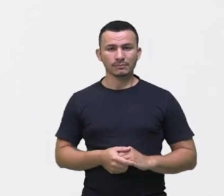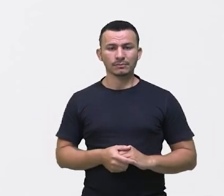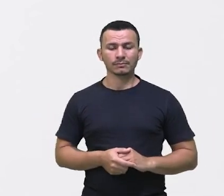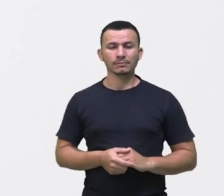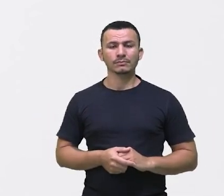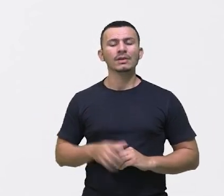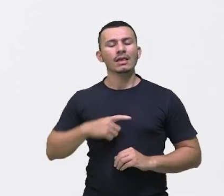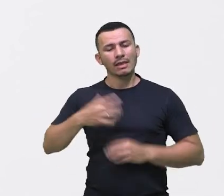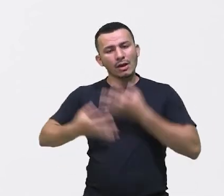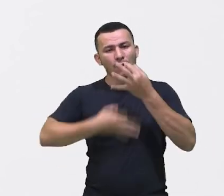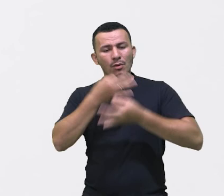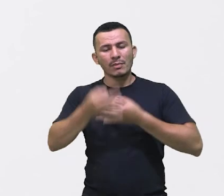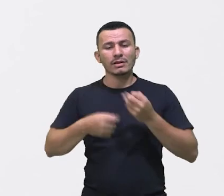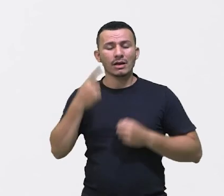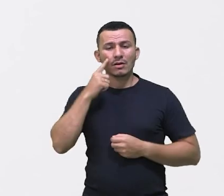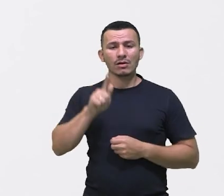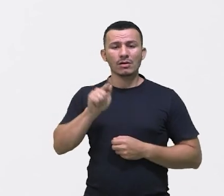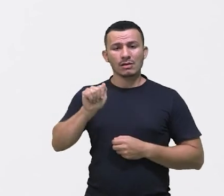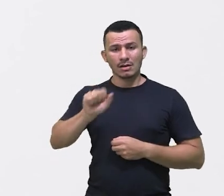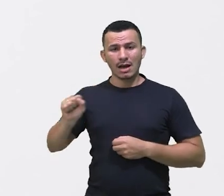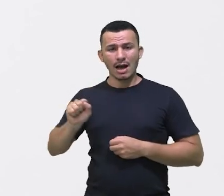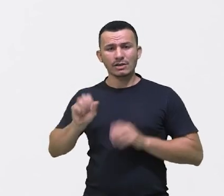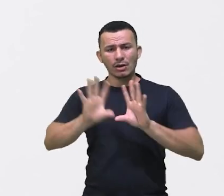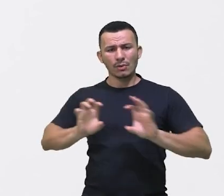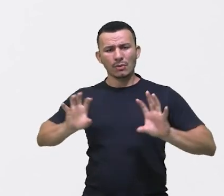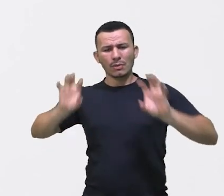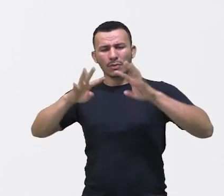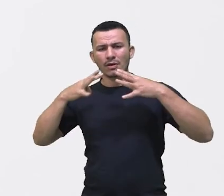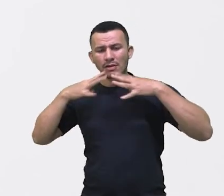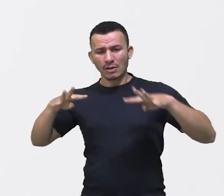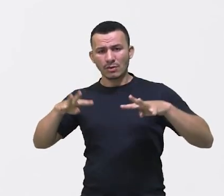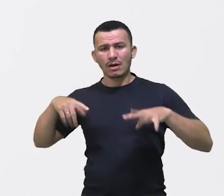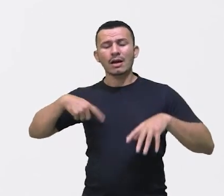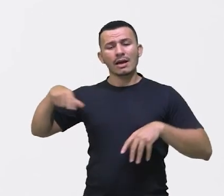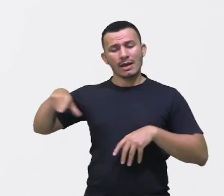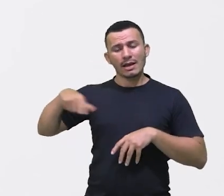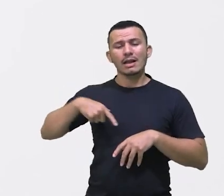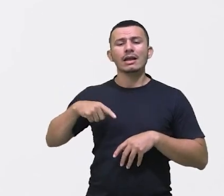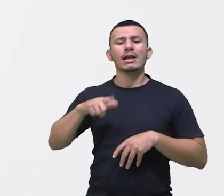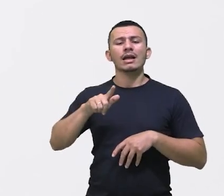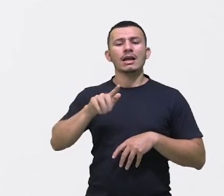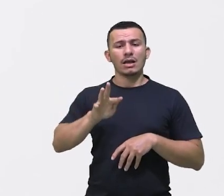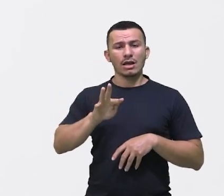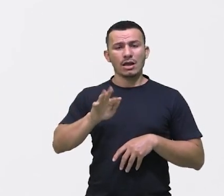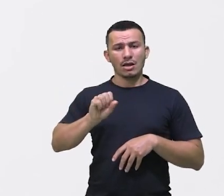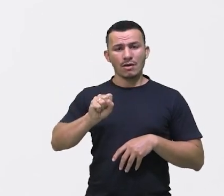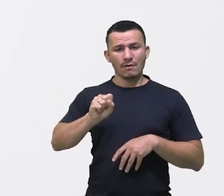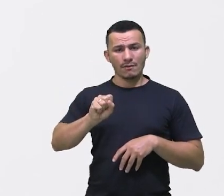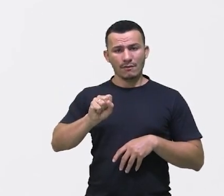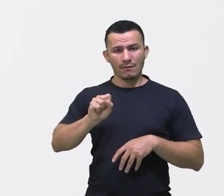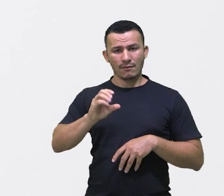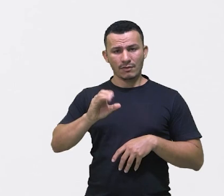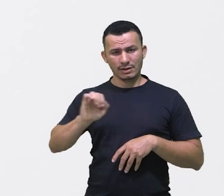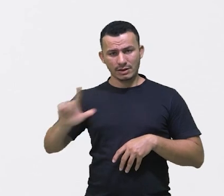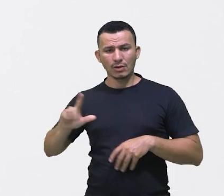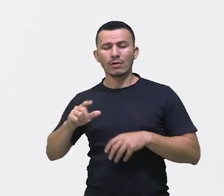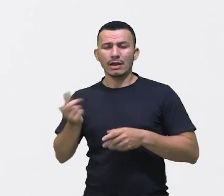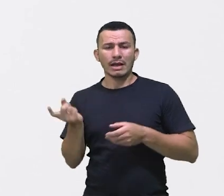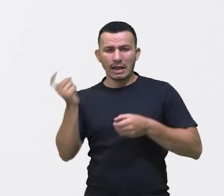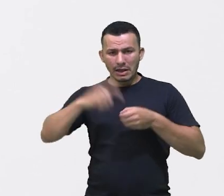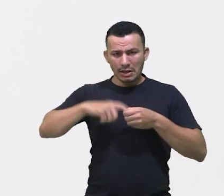questão, traz para a gente que o gás natural é considerado um combustível fóssil, como eu acabei de falar, portanto, não